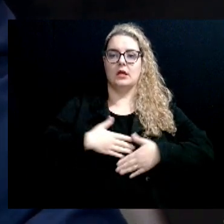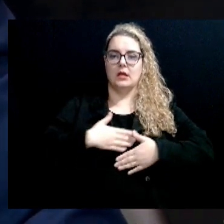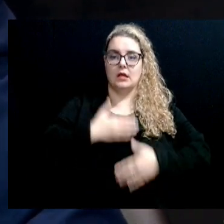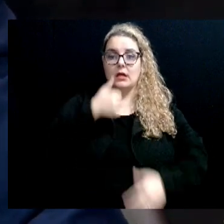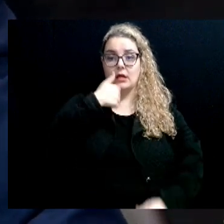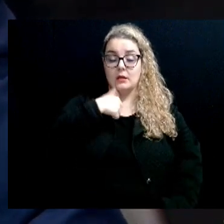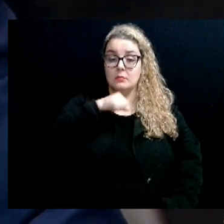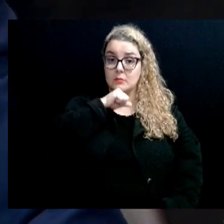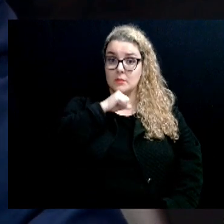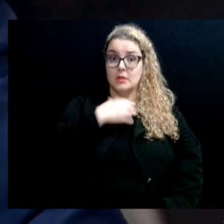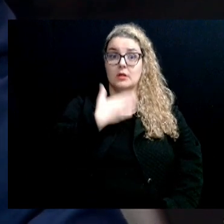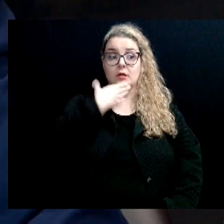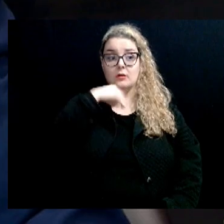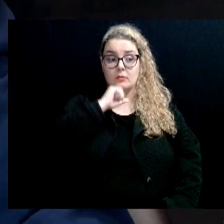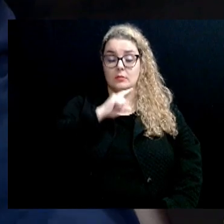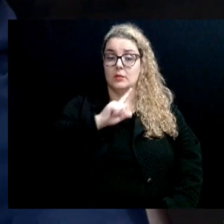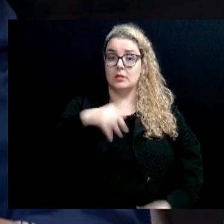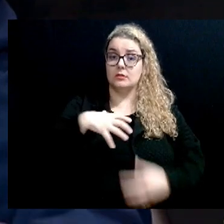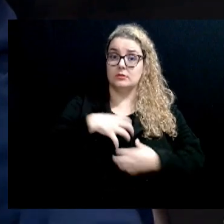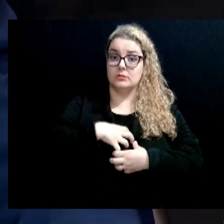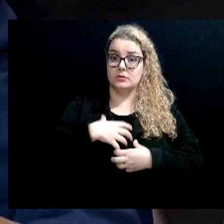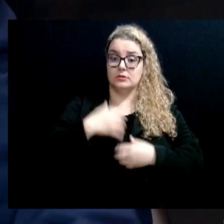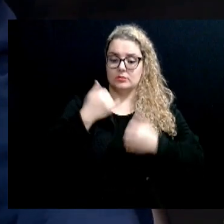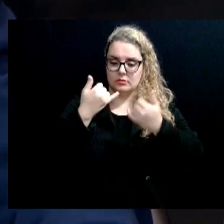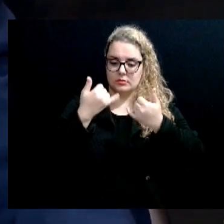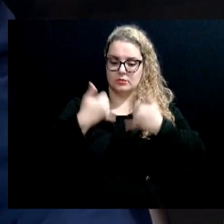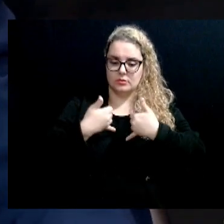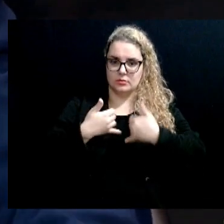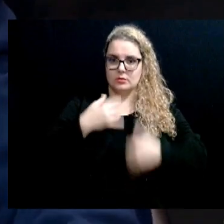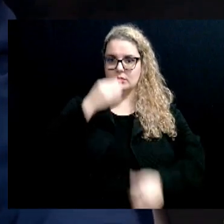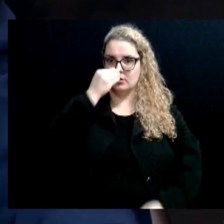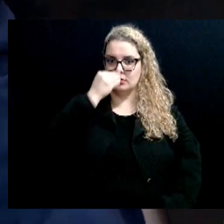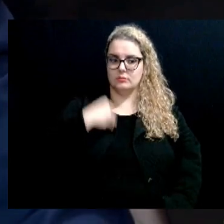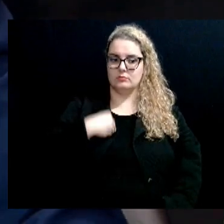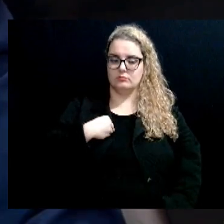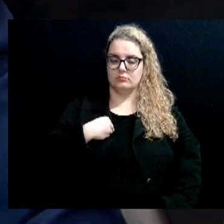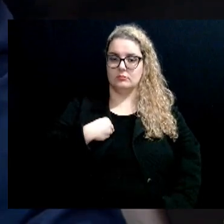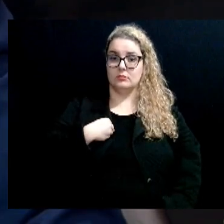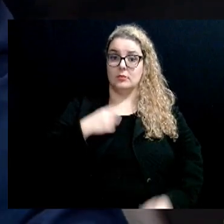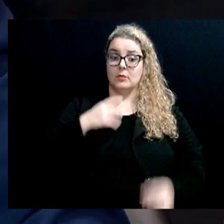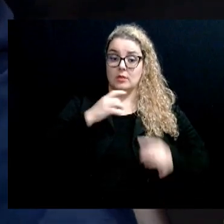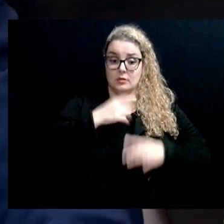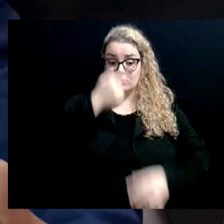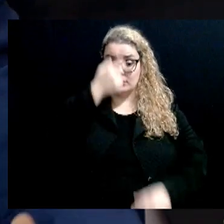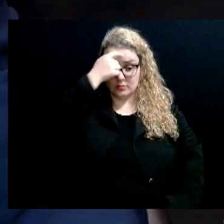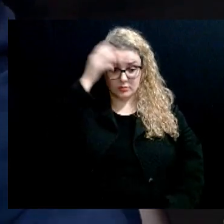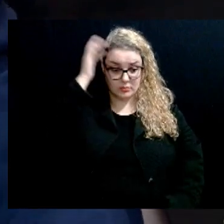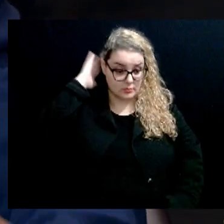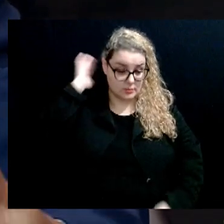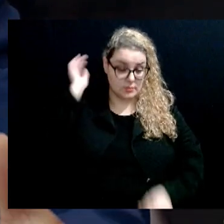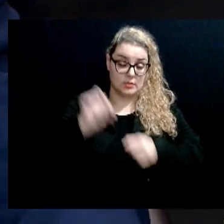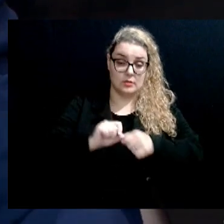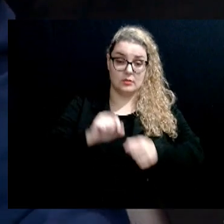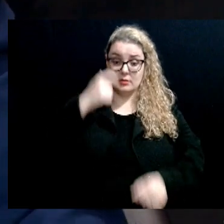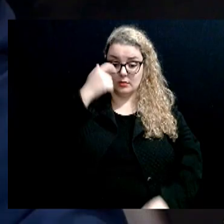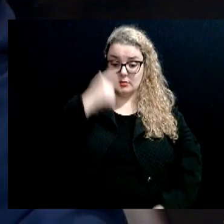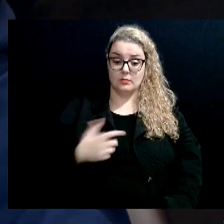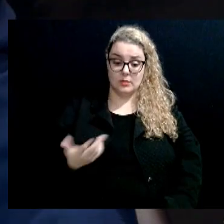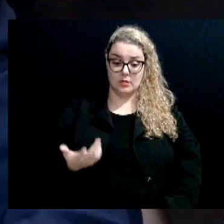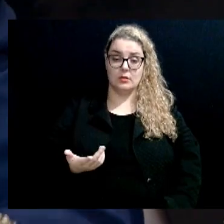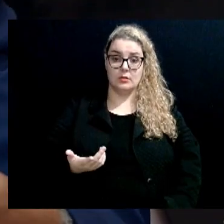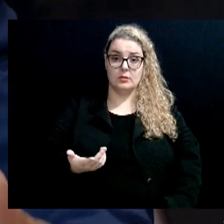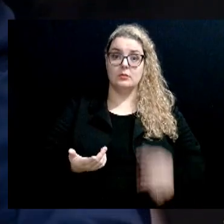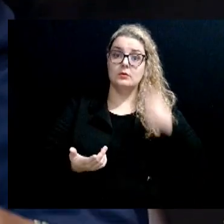sentir a rejeição, né? Que vem um medo inconsciente fazendo com que ela acabe se